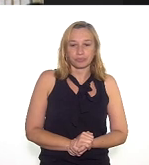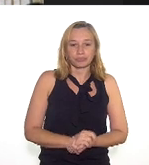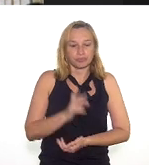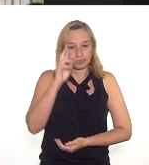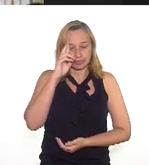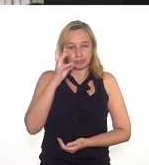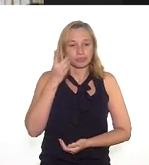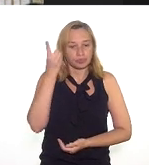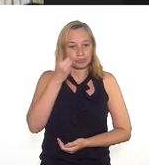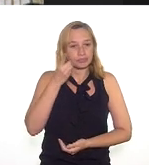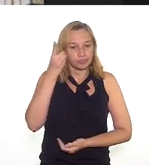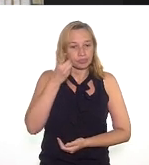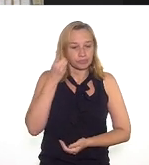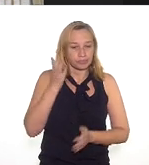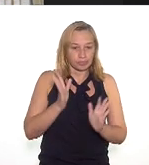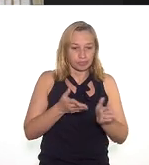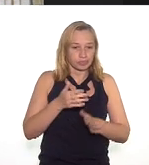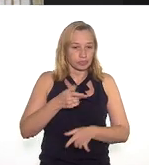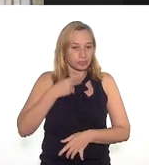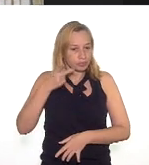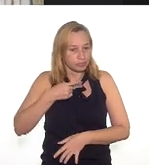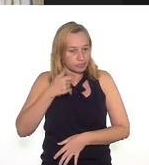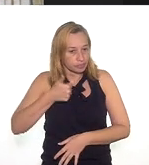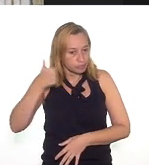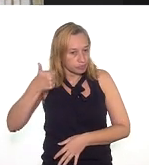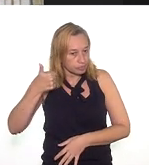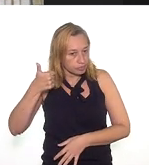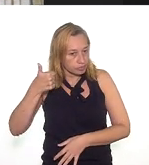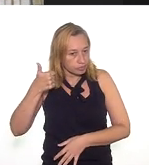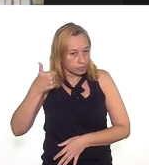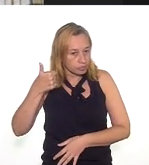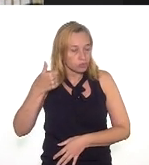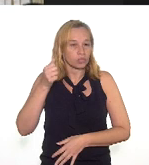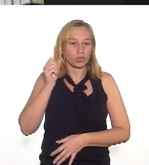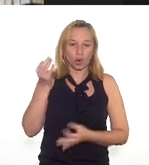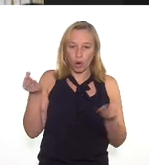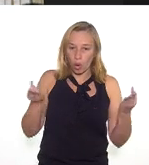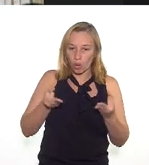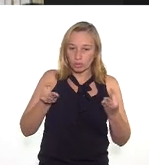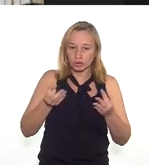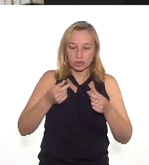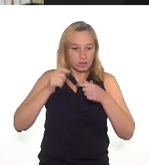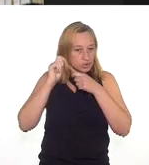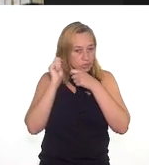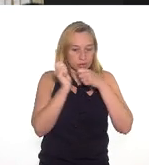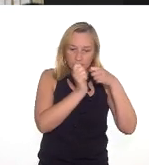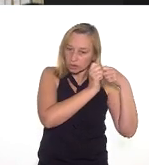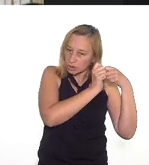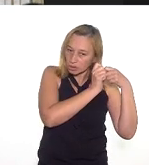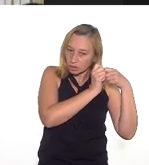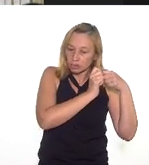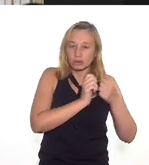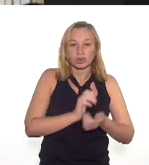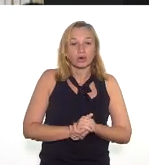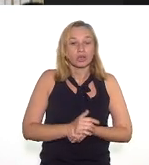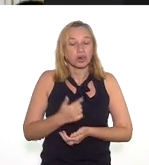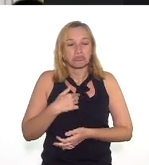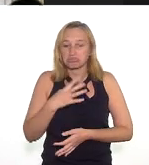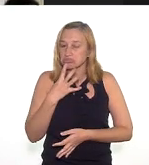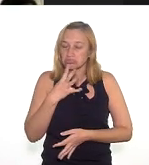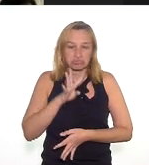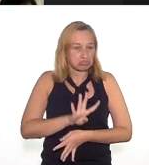Deputado, agora o áudio está melhor? Melhorou. Ótimo, eu esqueci de tirar a máscara da última vez. Eu